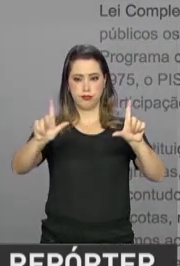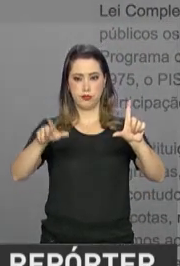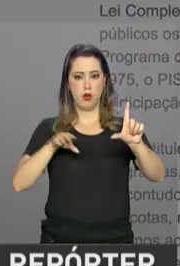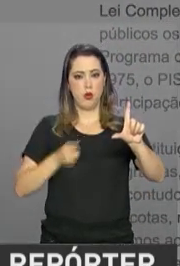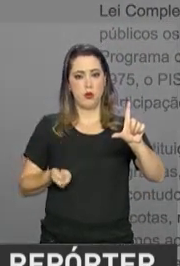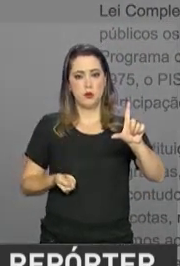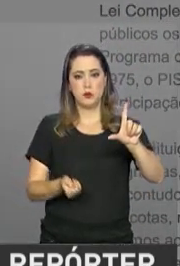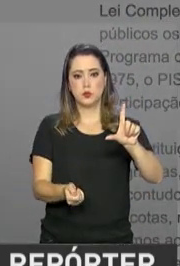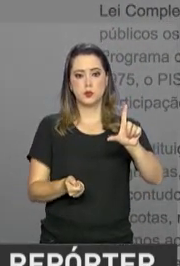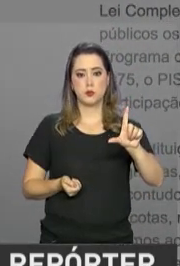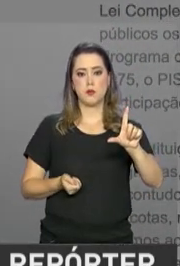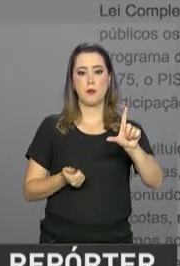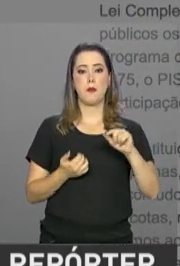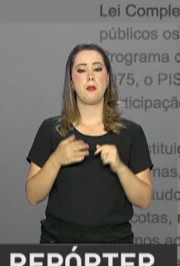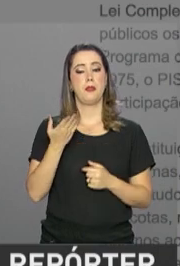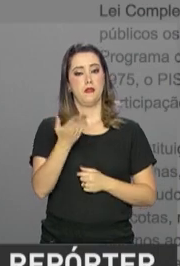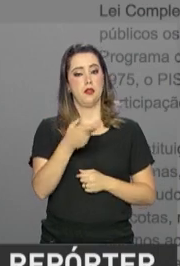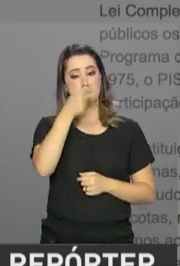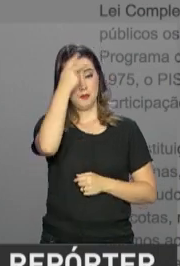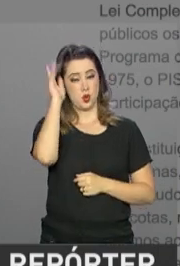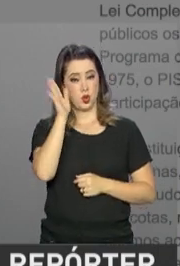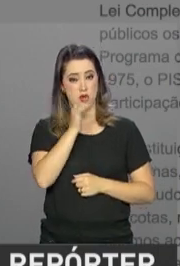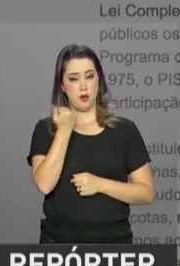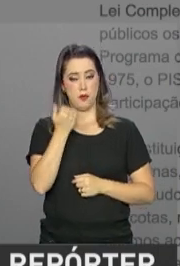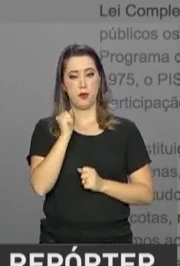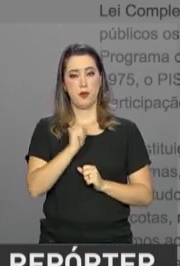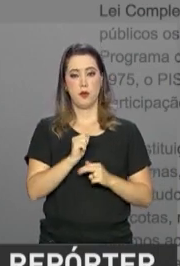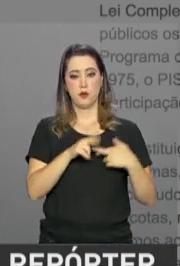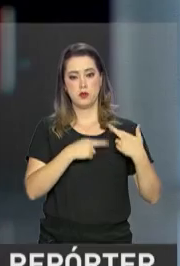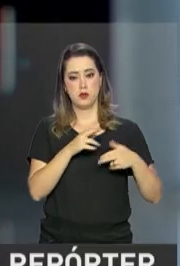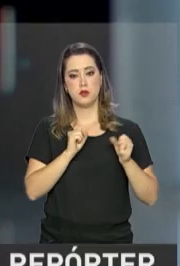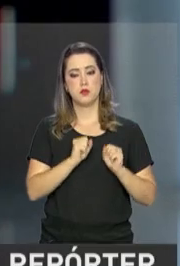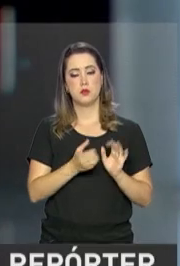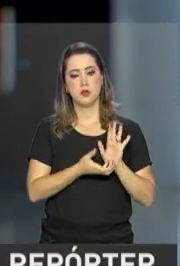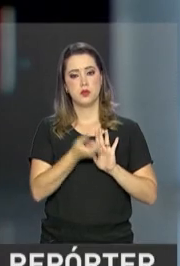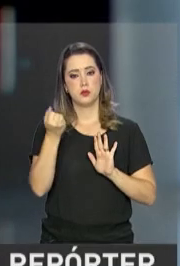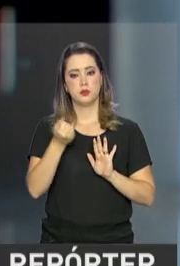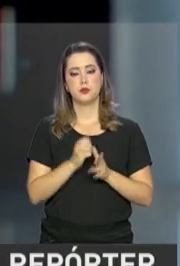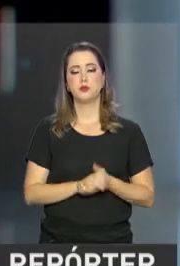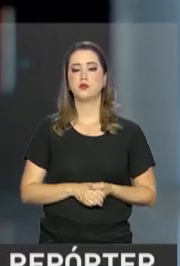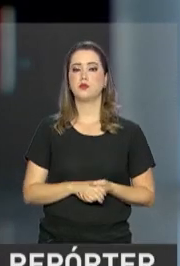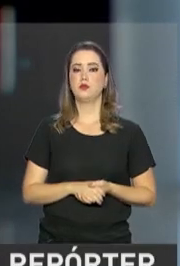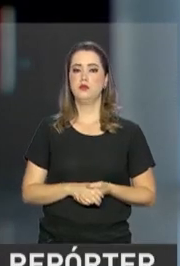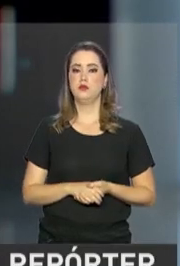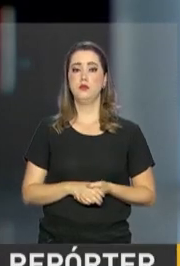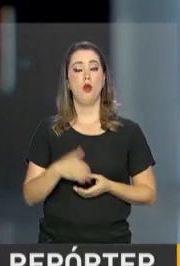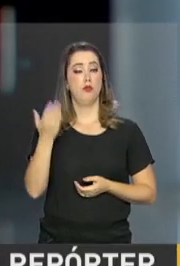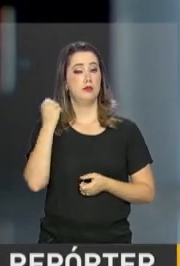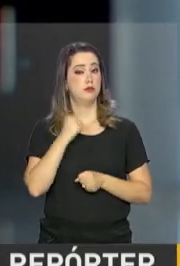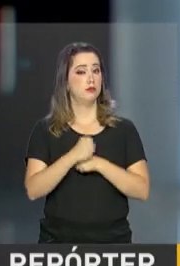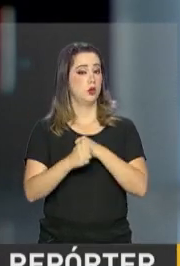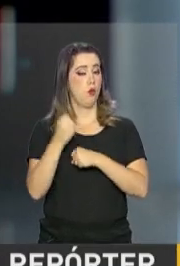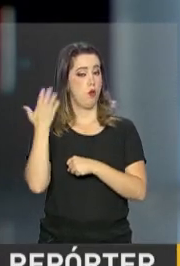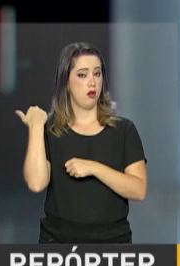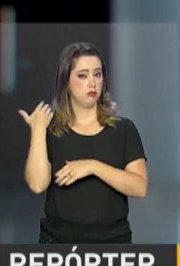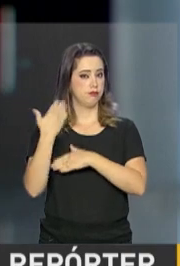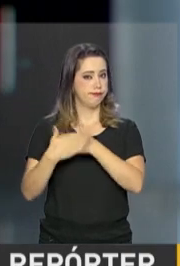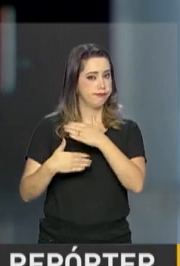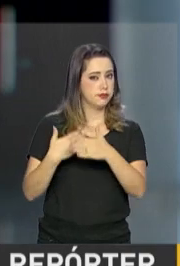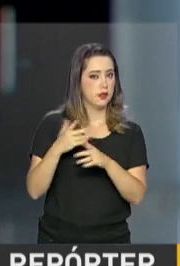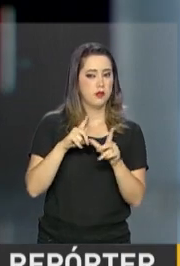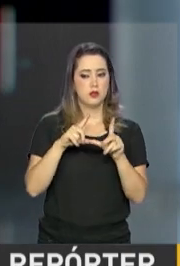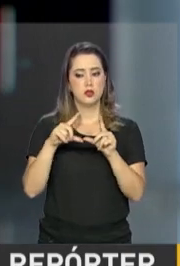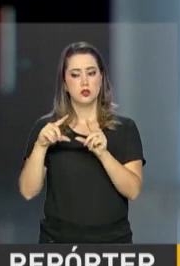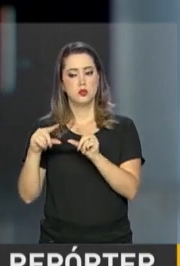tenha morrido os herdeiros poderão receber o recurso desde o ano passado o presidente michel temer vem reduzindo a idade